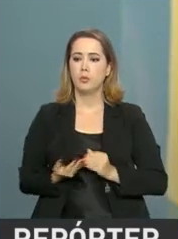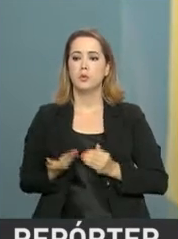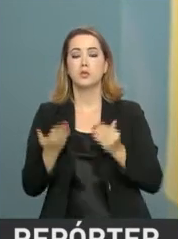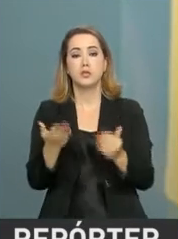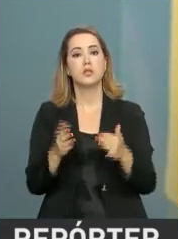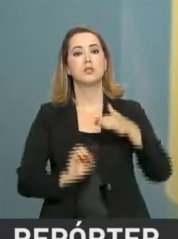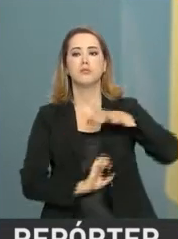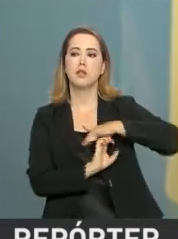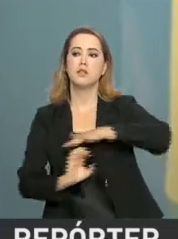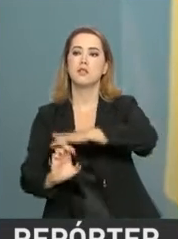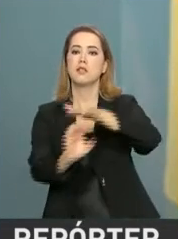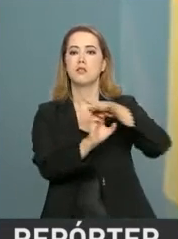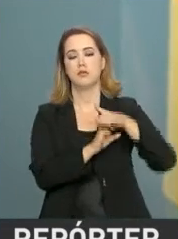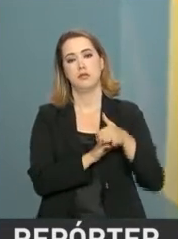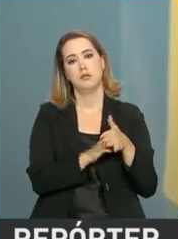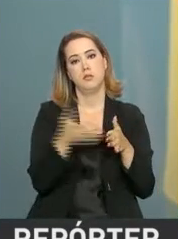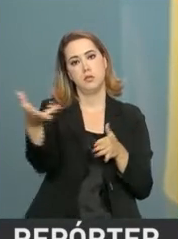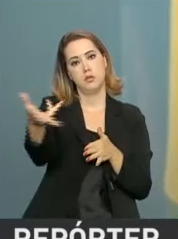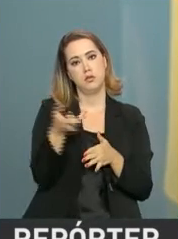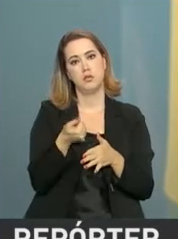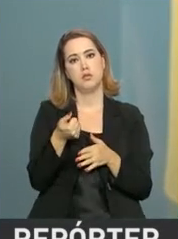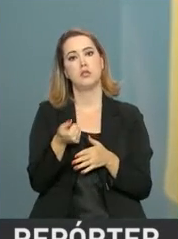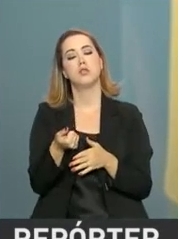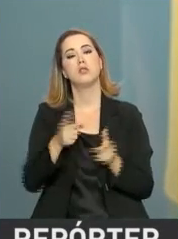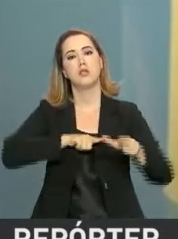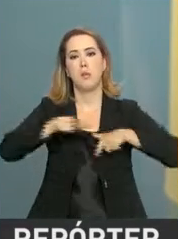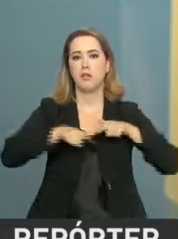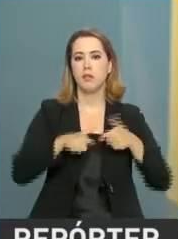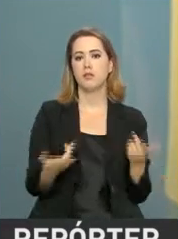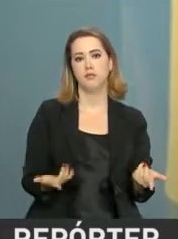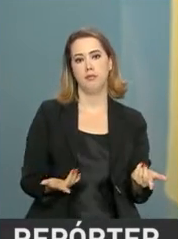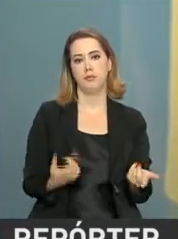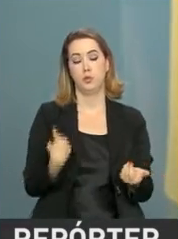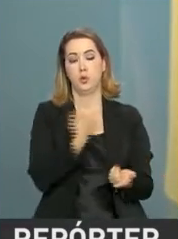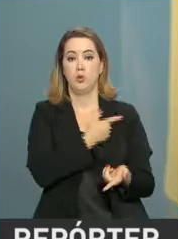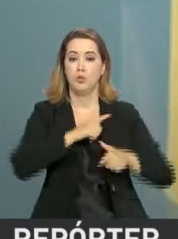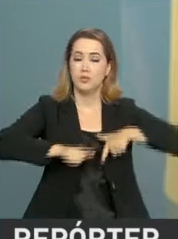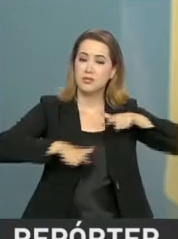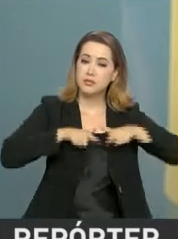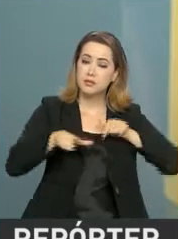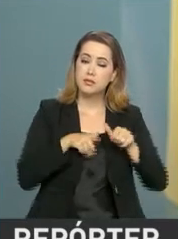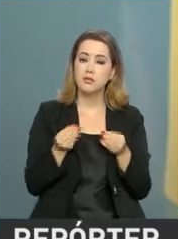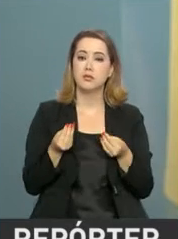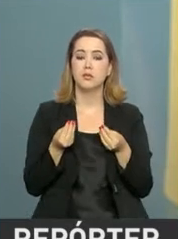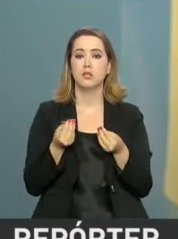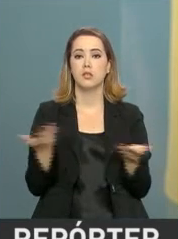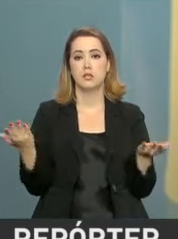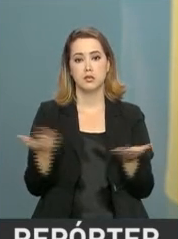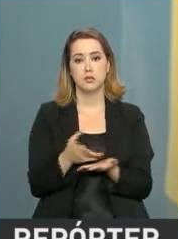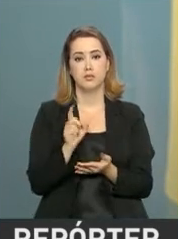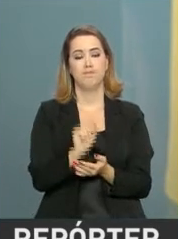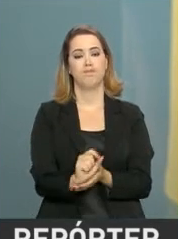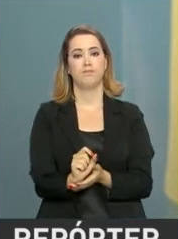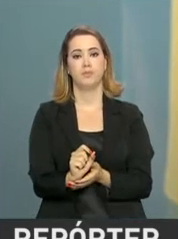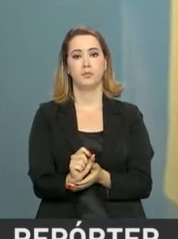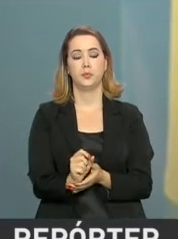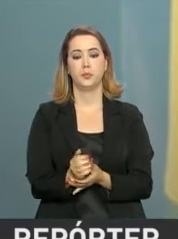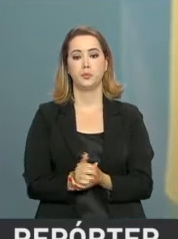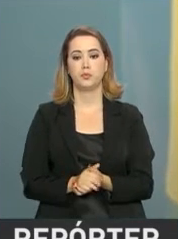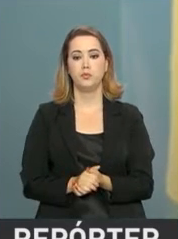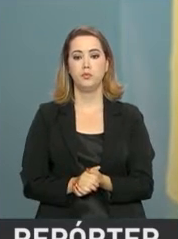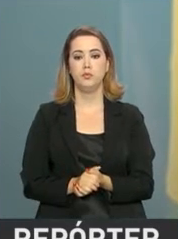comunicação e receber o seu emprego então nós estamos trabalhando de uma maneira meus amigos que